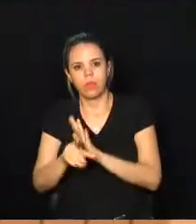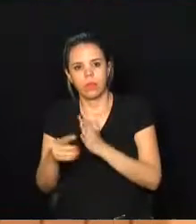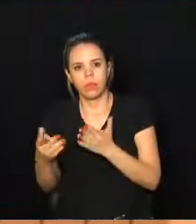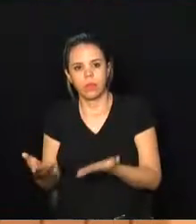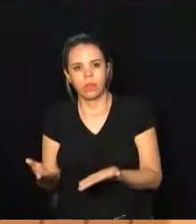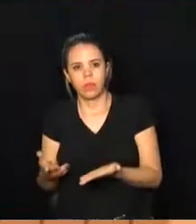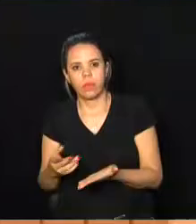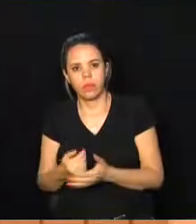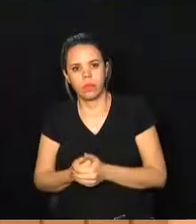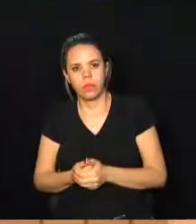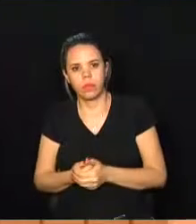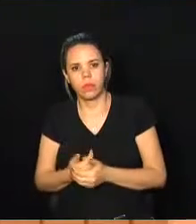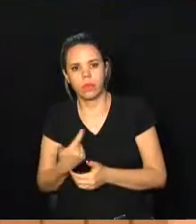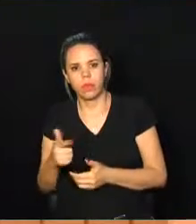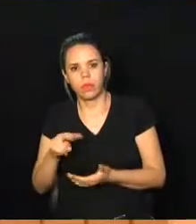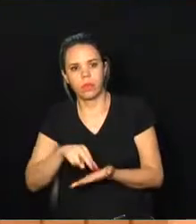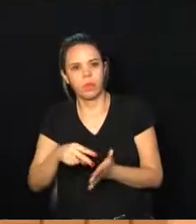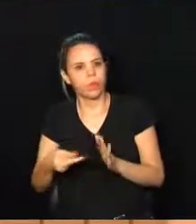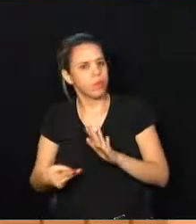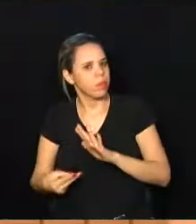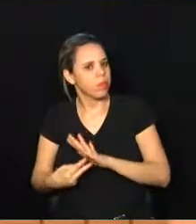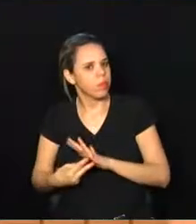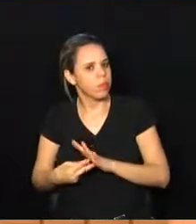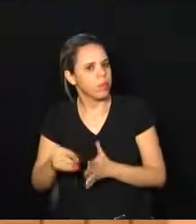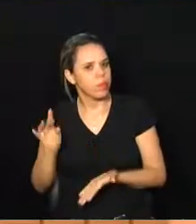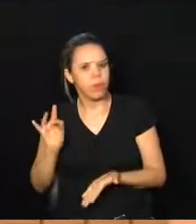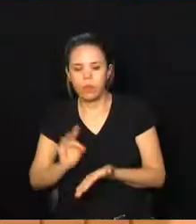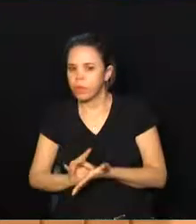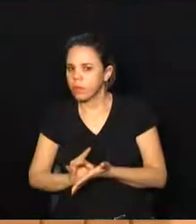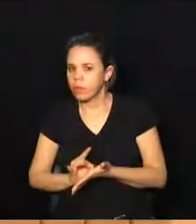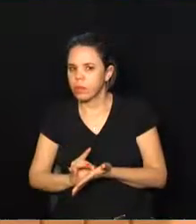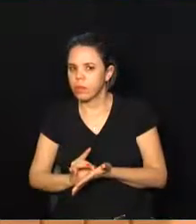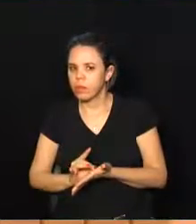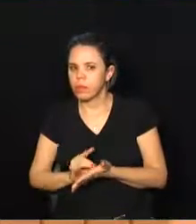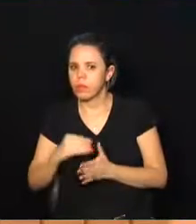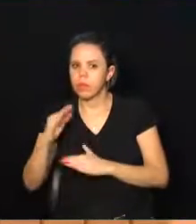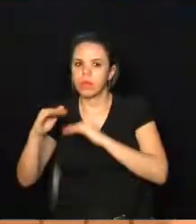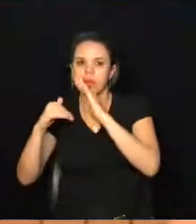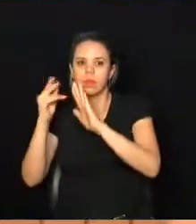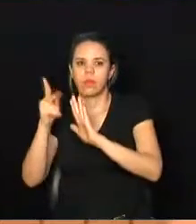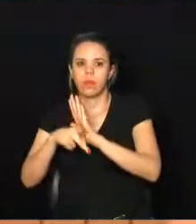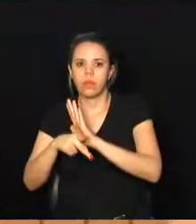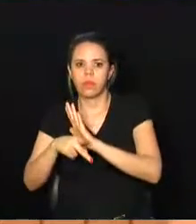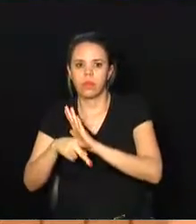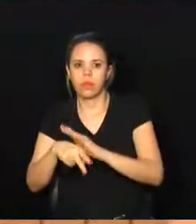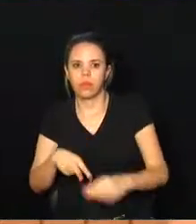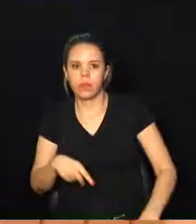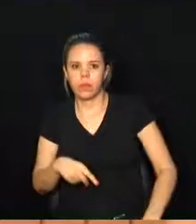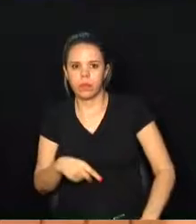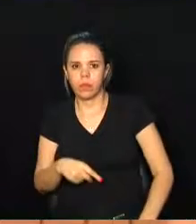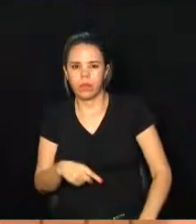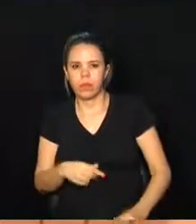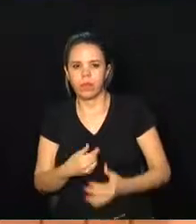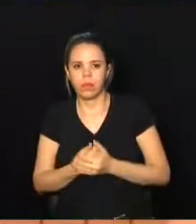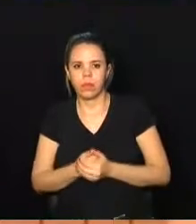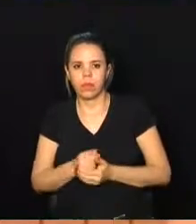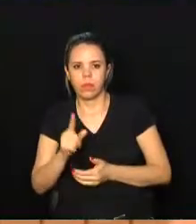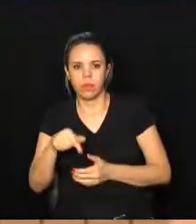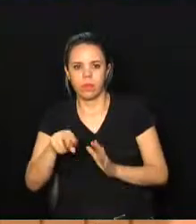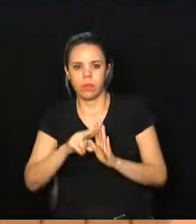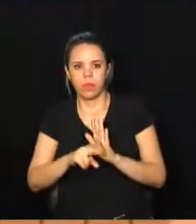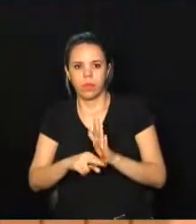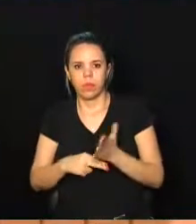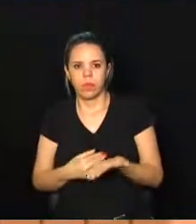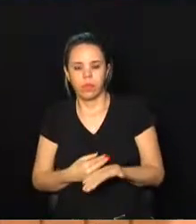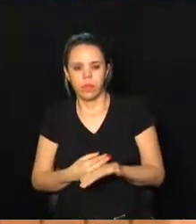nem sempre ela traduz de uma maneira eficiente para quem vai desenvolver os projetos aquilo que é a regra. Ela